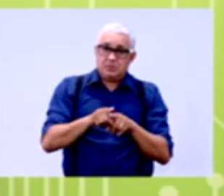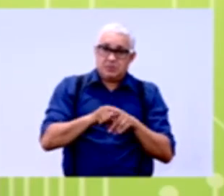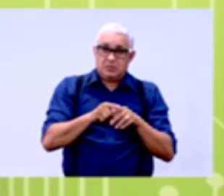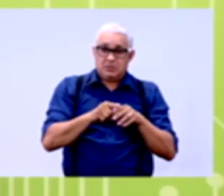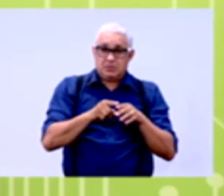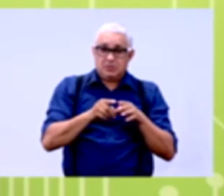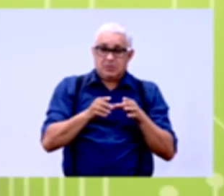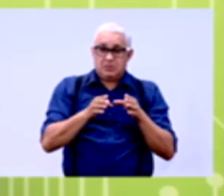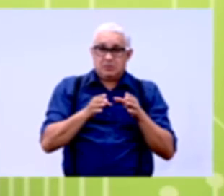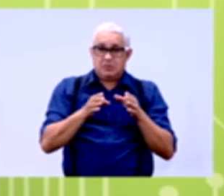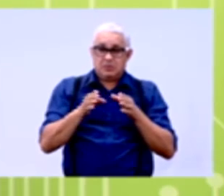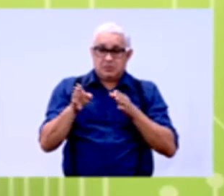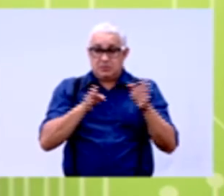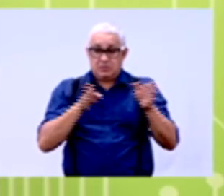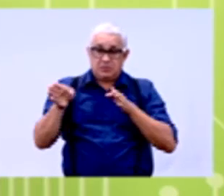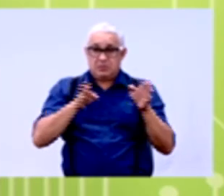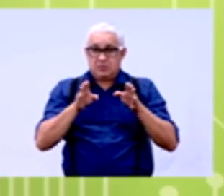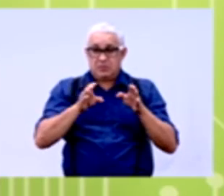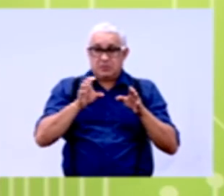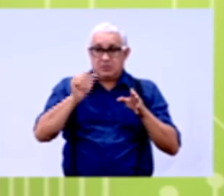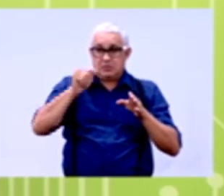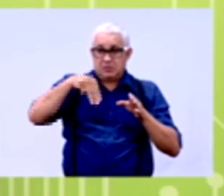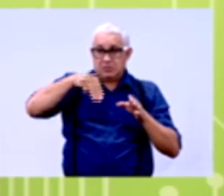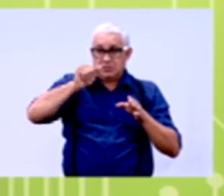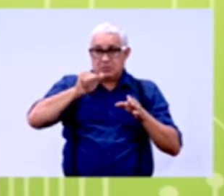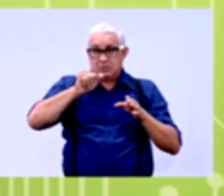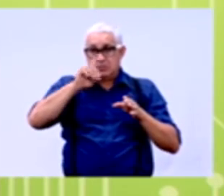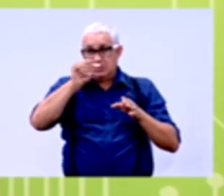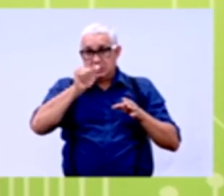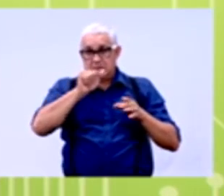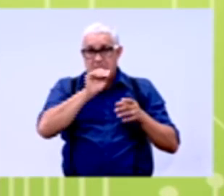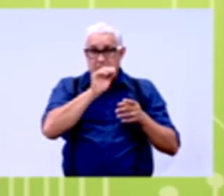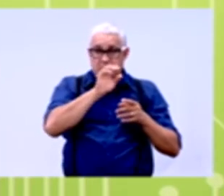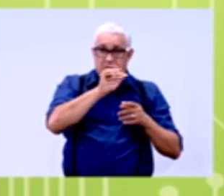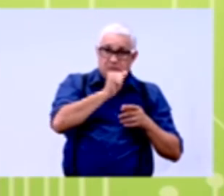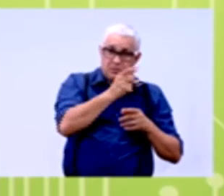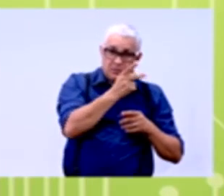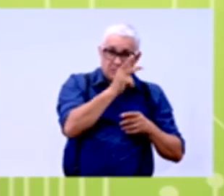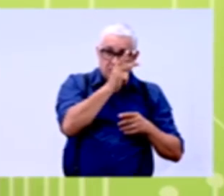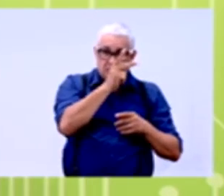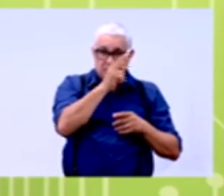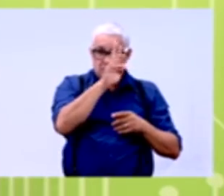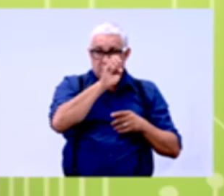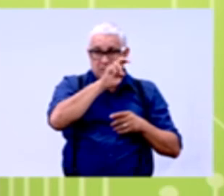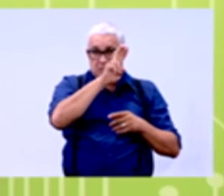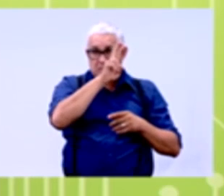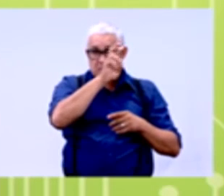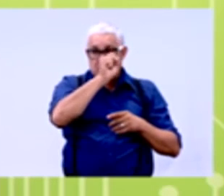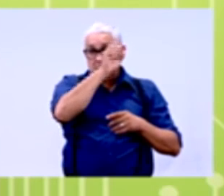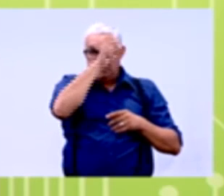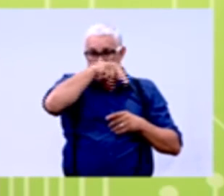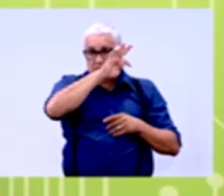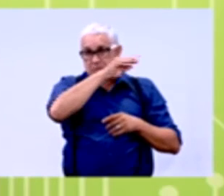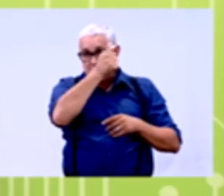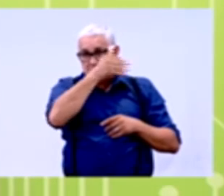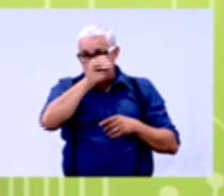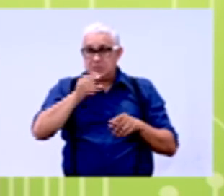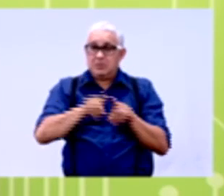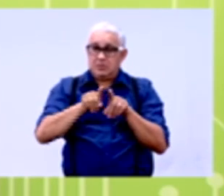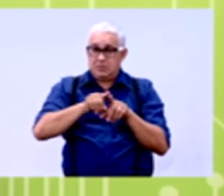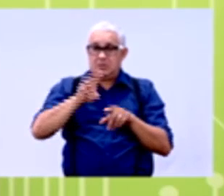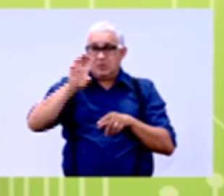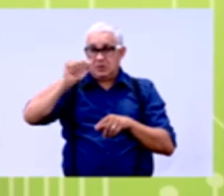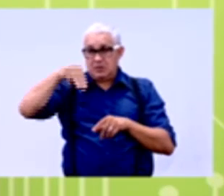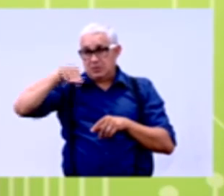meio entre a camada de apresentação ou a camada de visão, que é onde o nosso usuário vai entrar